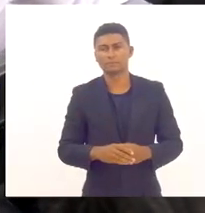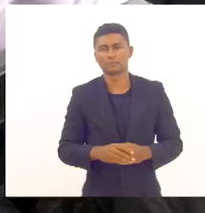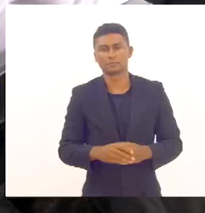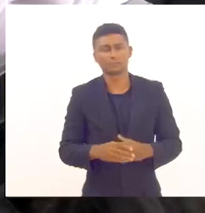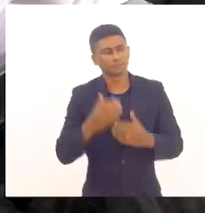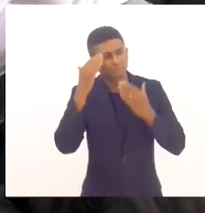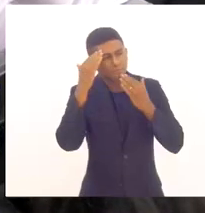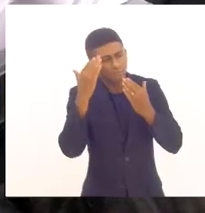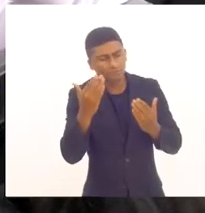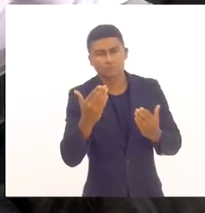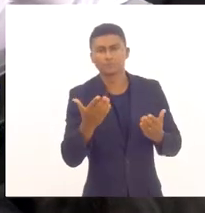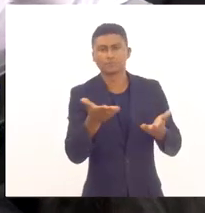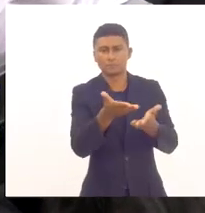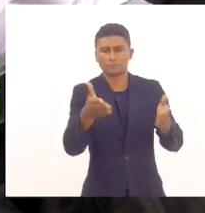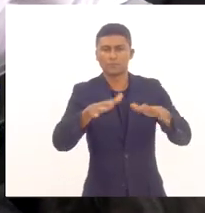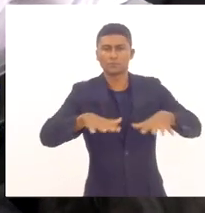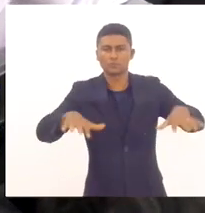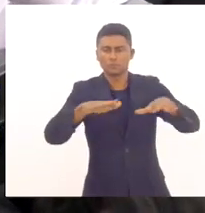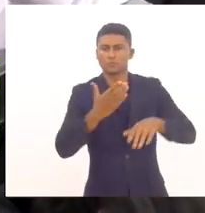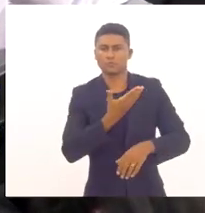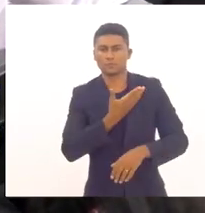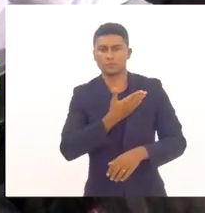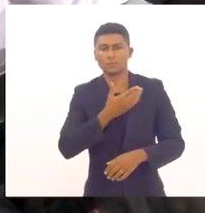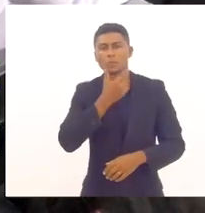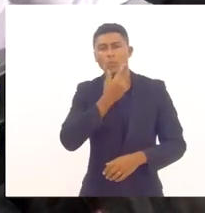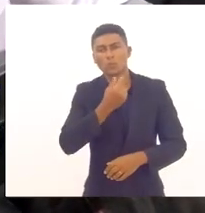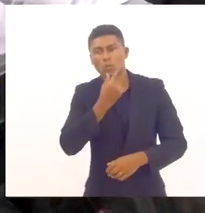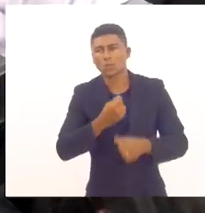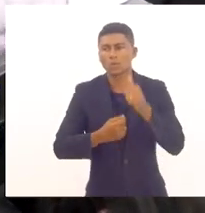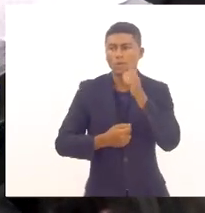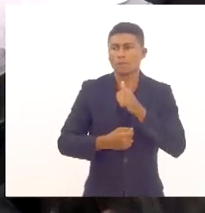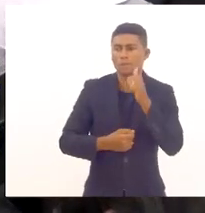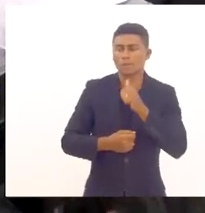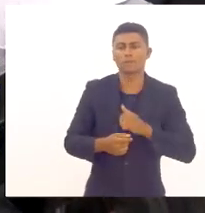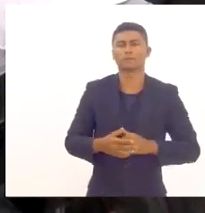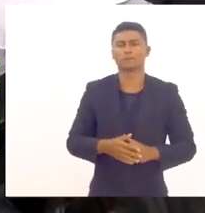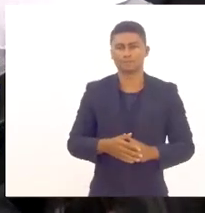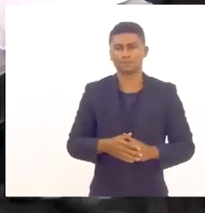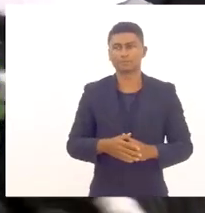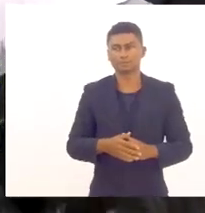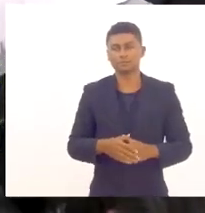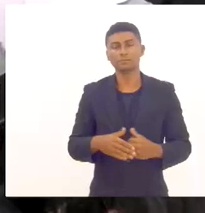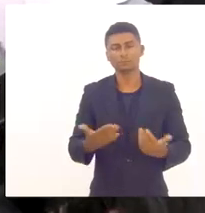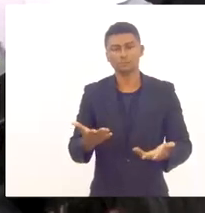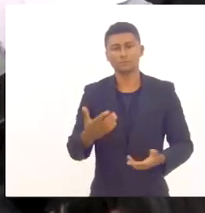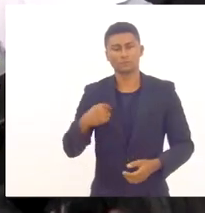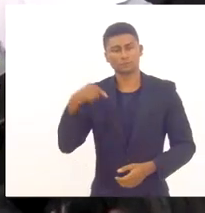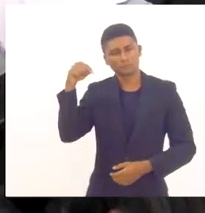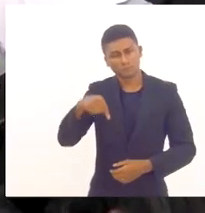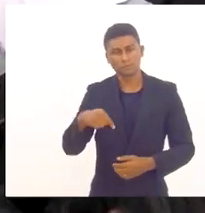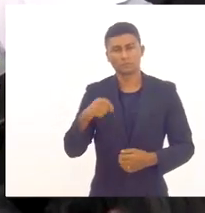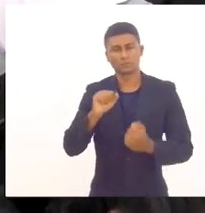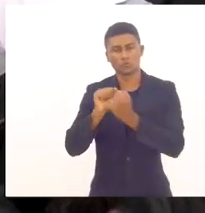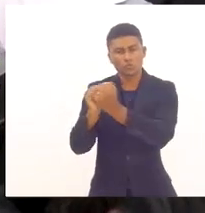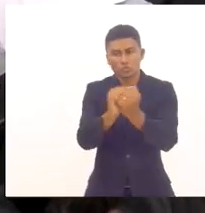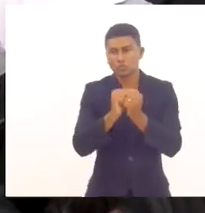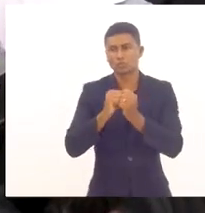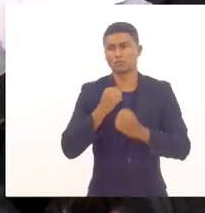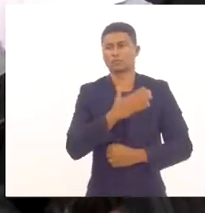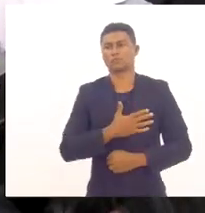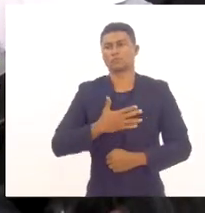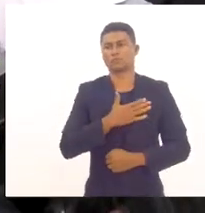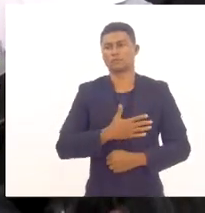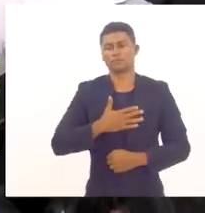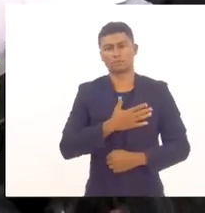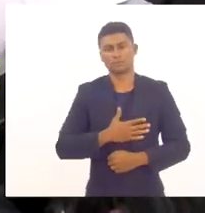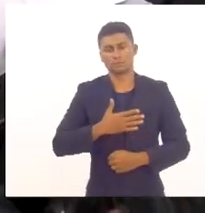Meus pares, mulheres e homens, prazer estarmos juntos mais uma vez. Excelentíssimo senhor